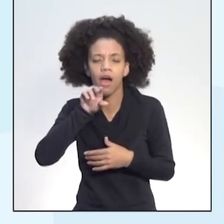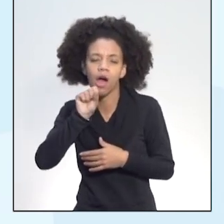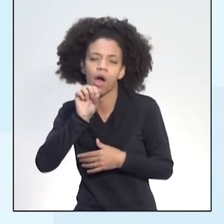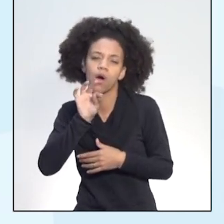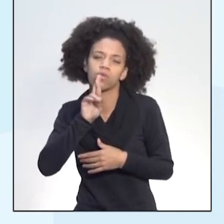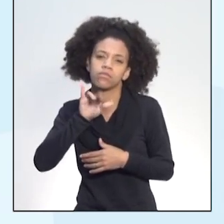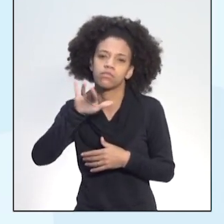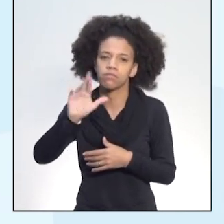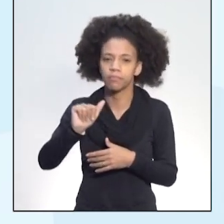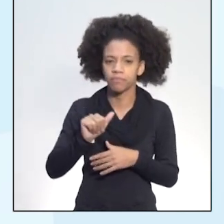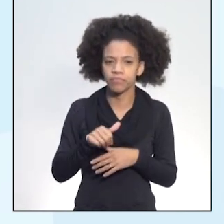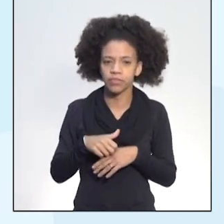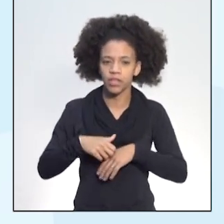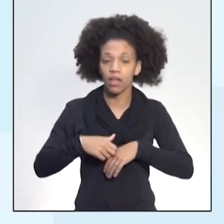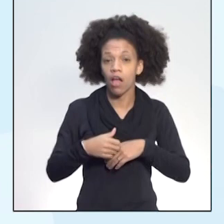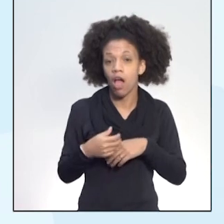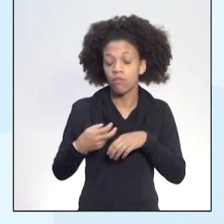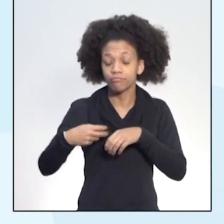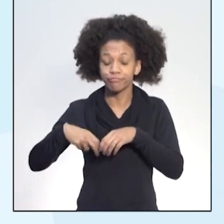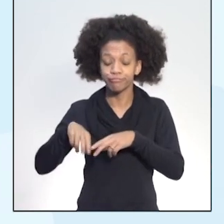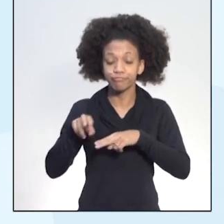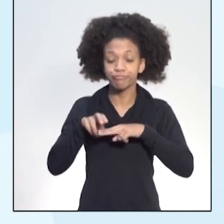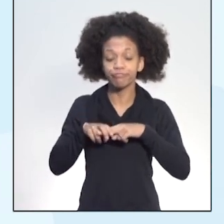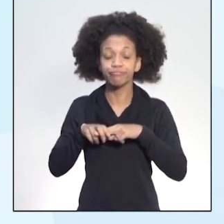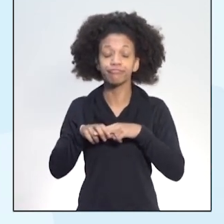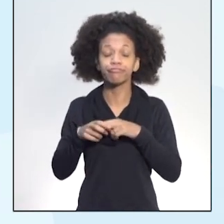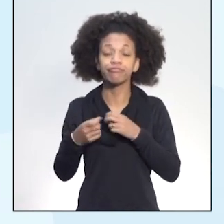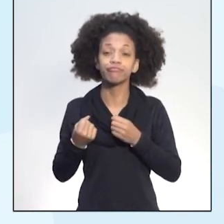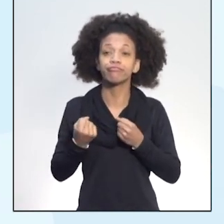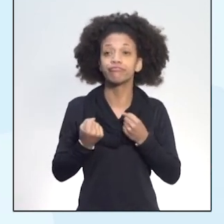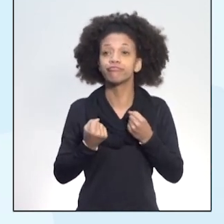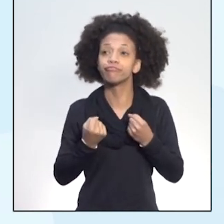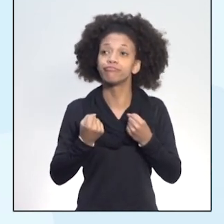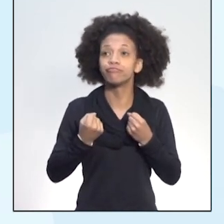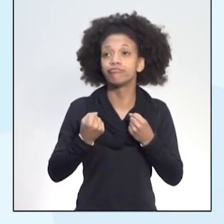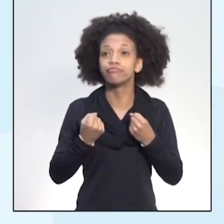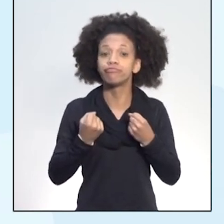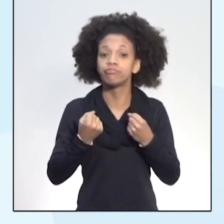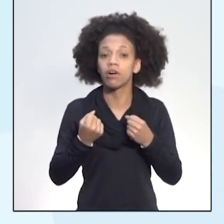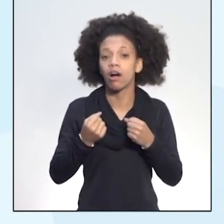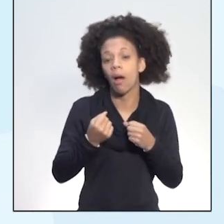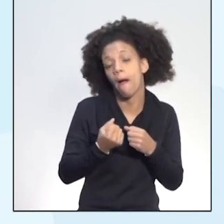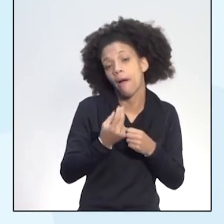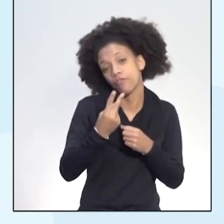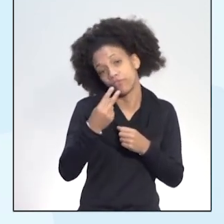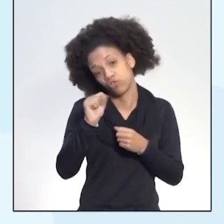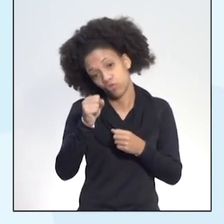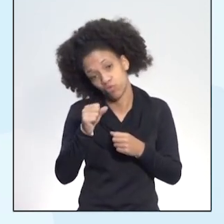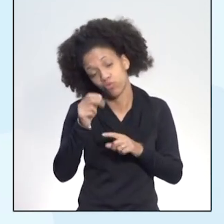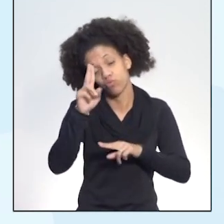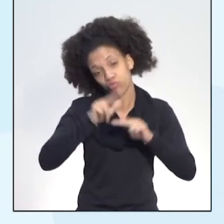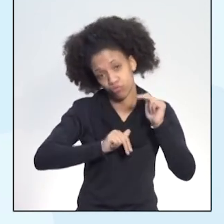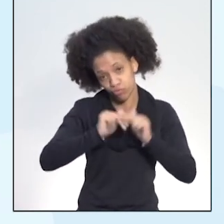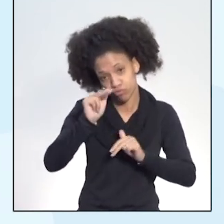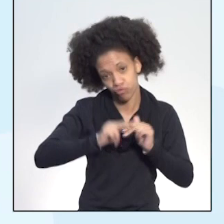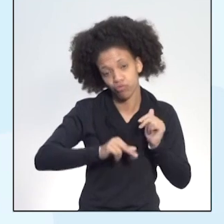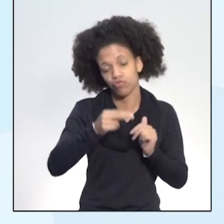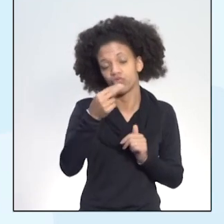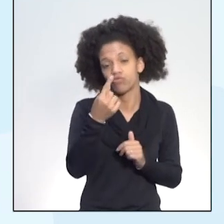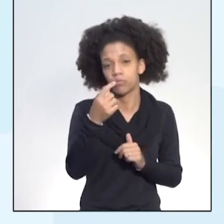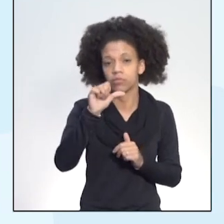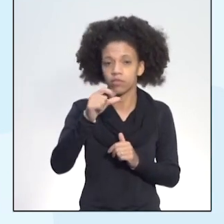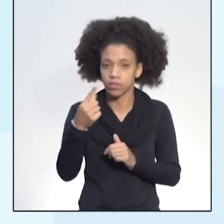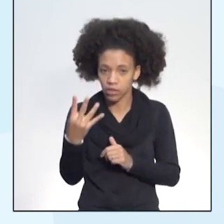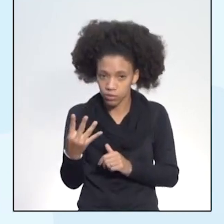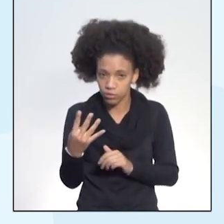desfilou em carro aberto, justamente aí, em 28 de junho de 1914. E as